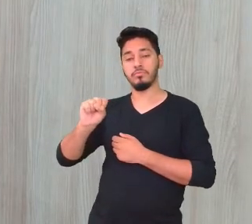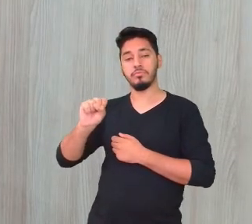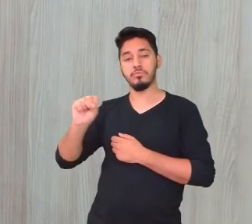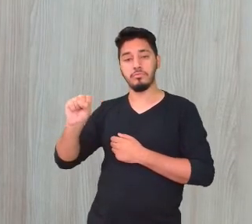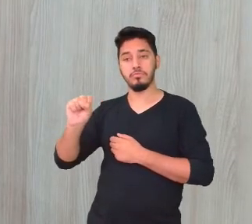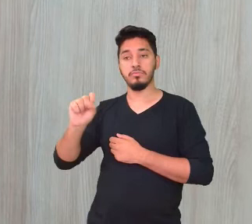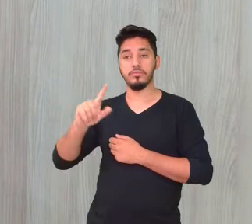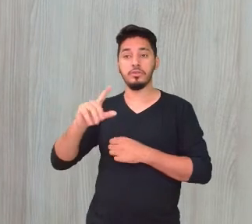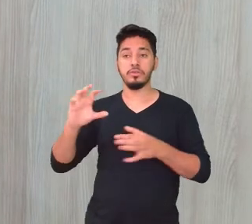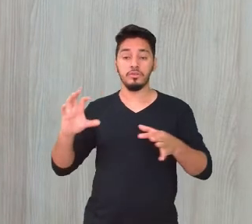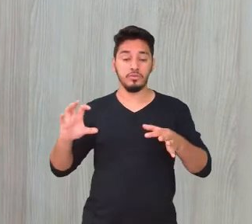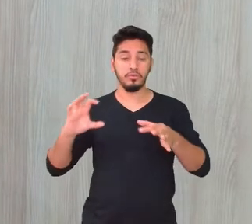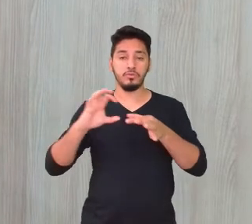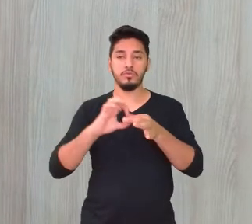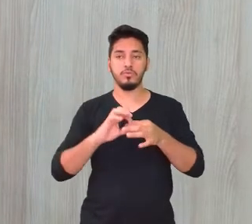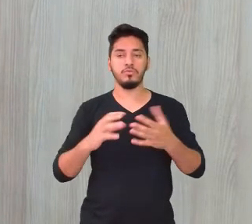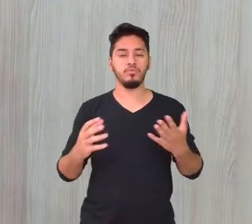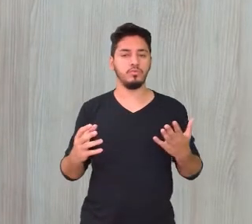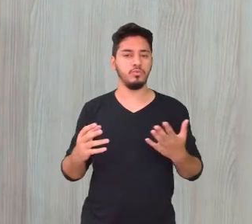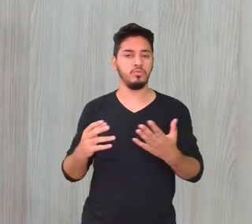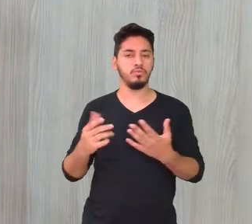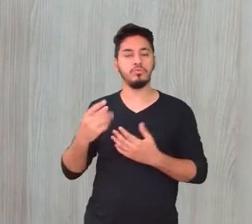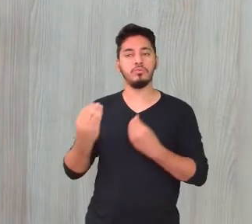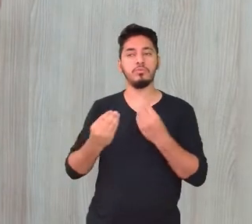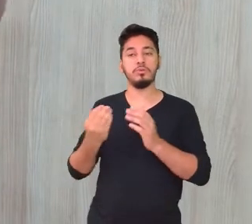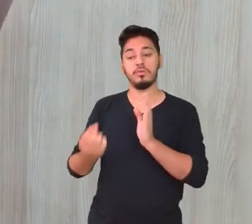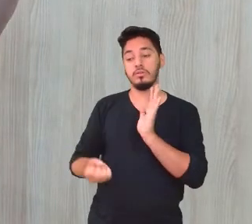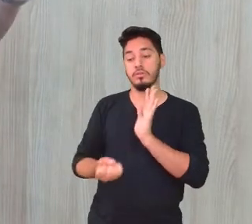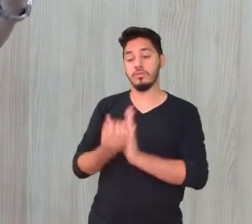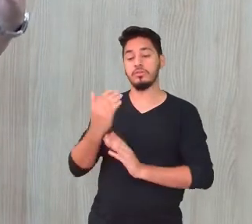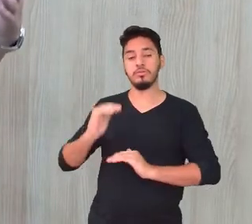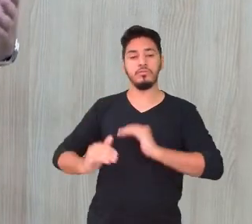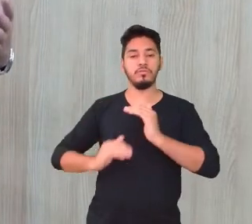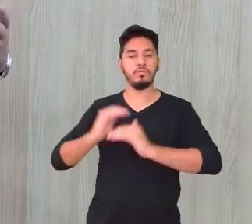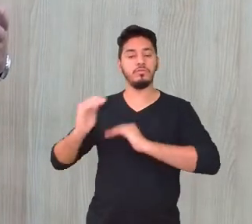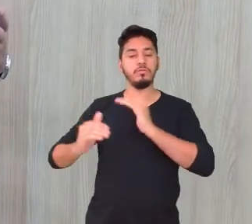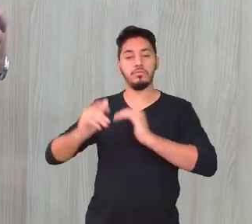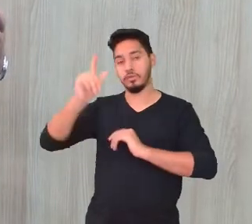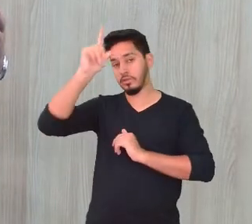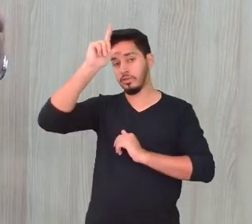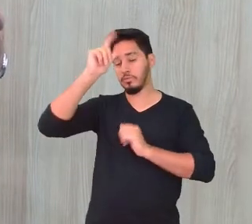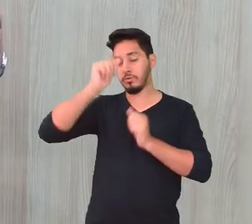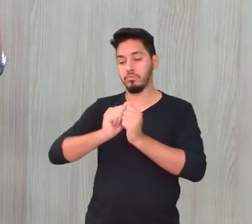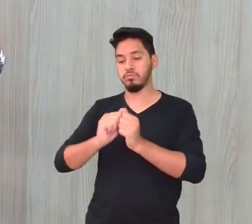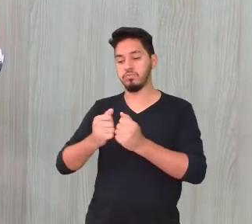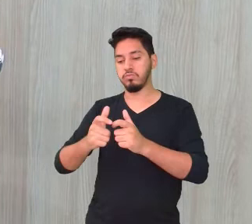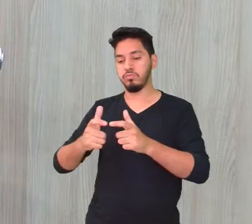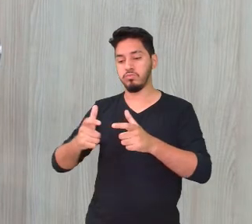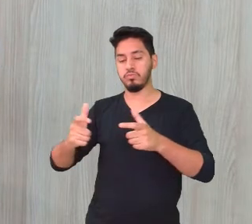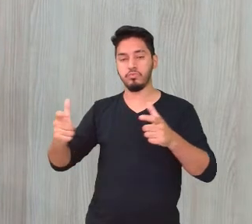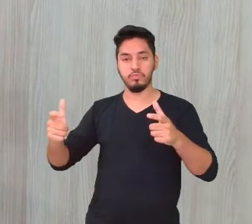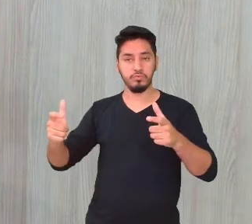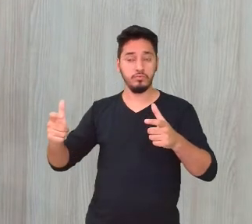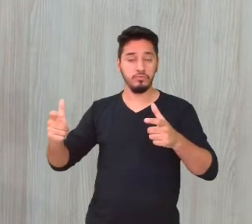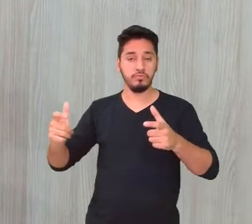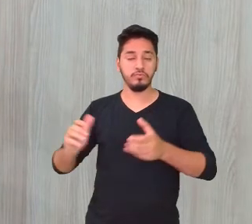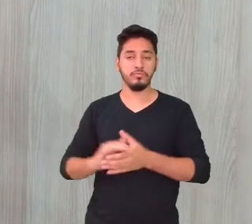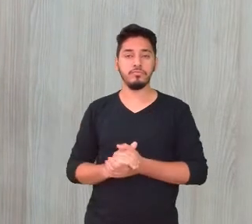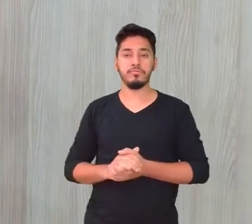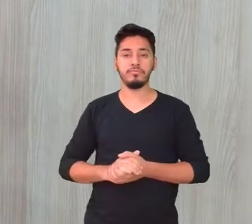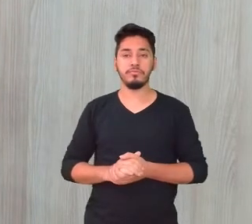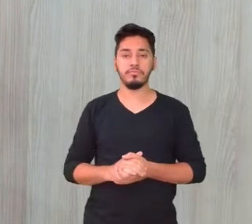existe uma questão de criação e desenvolvimento da grande Alemanha, da Gross